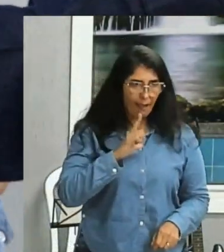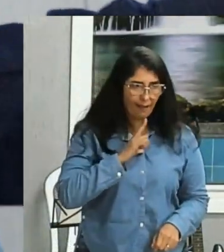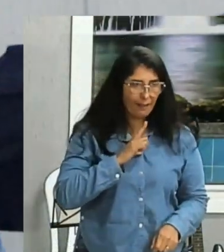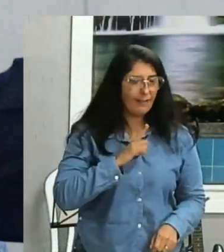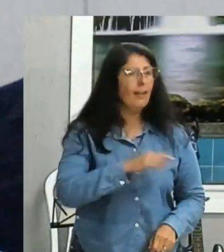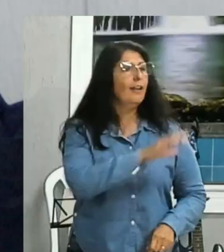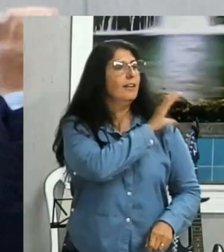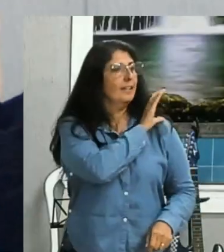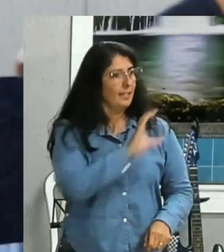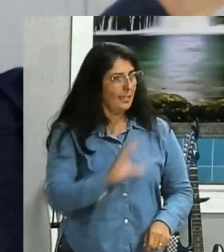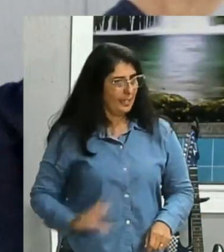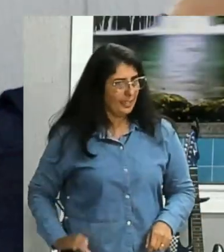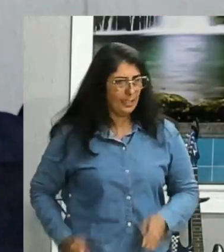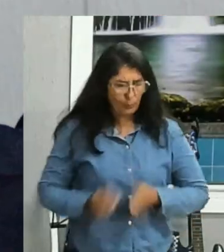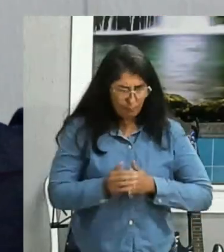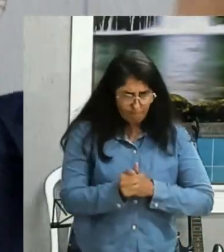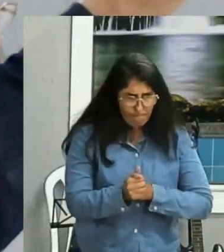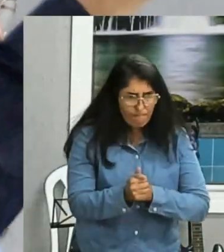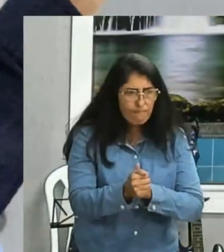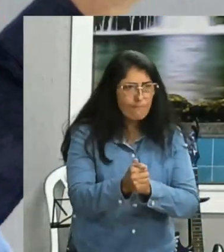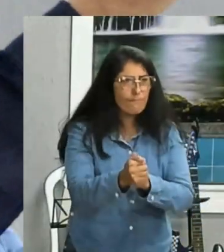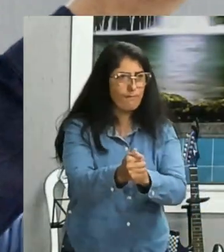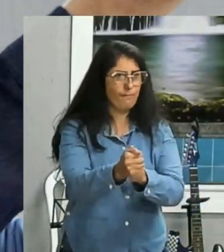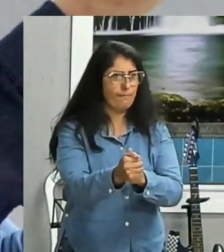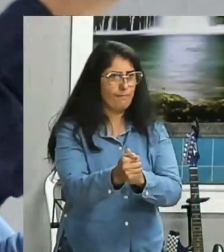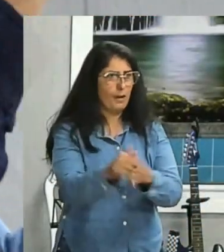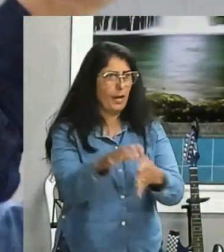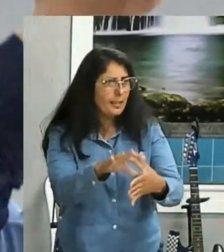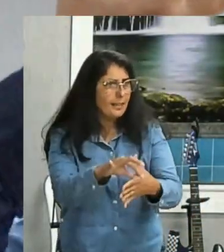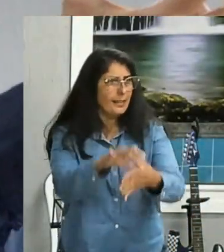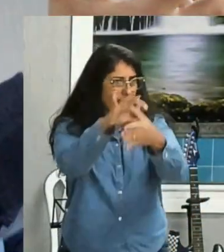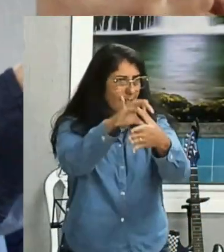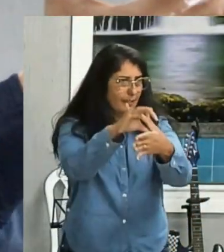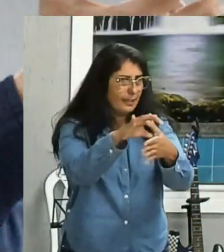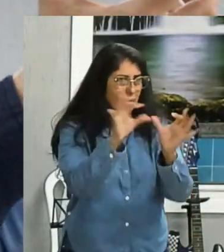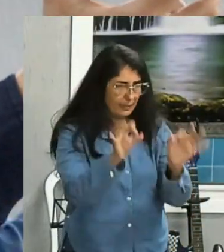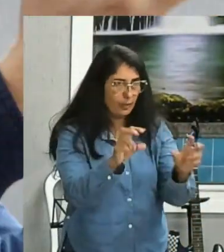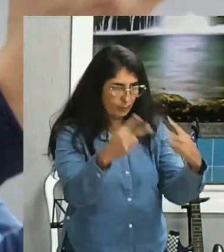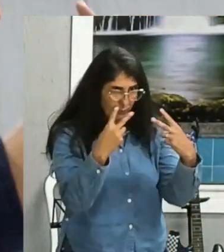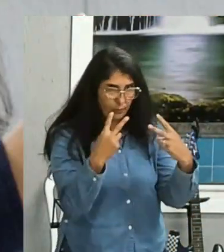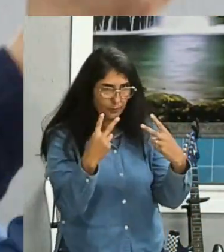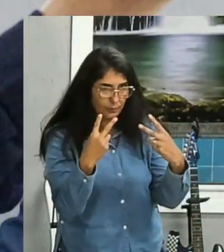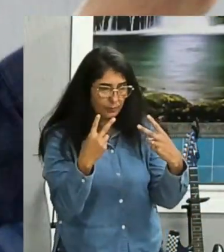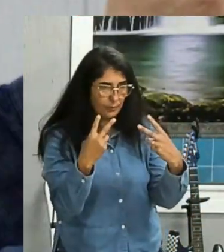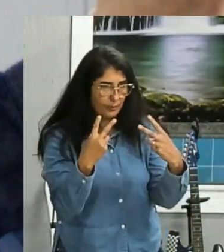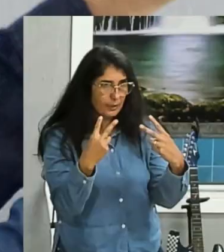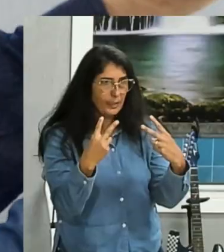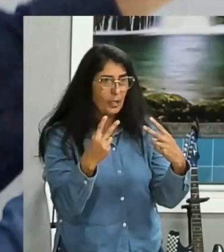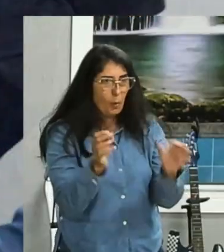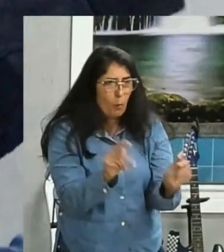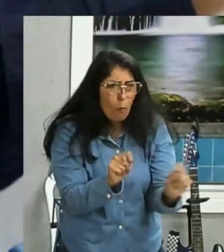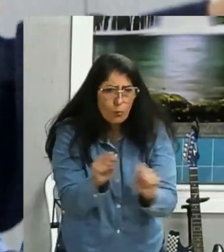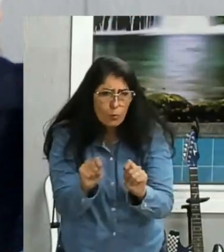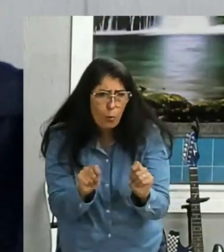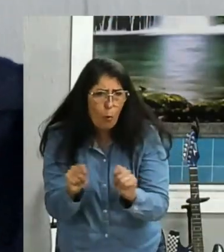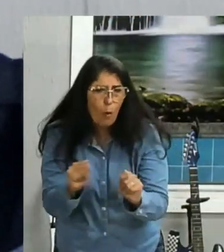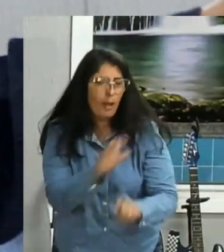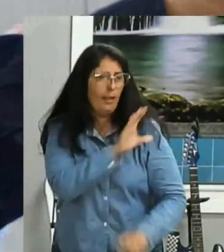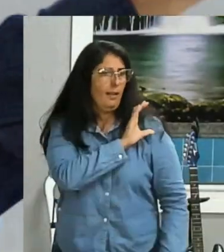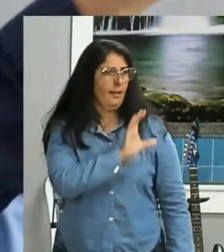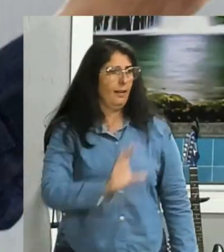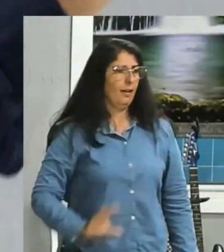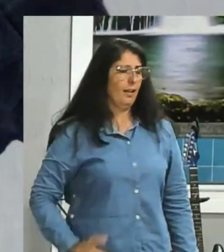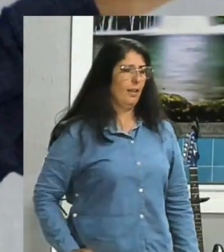a igreja do Senhor. Entende isso, irmão? Vocês estão comigo? Estão comigo aqui? O controle que Cristo